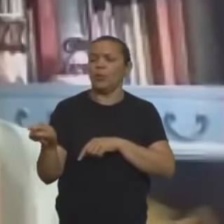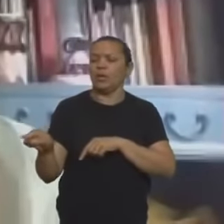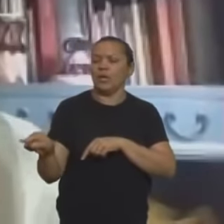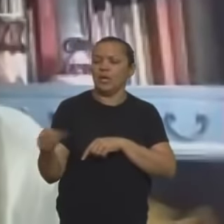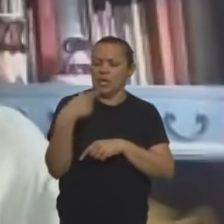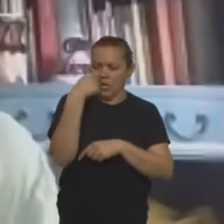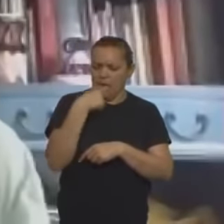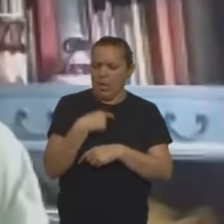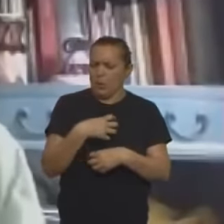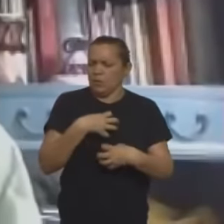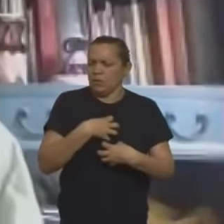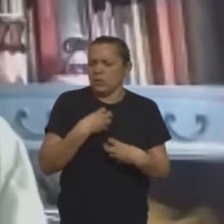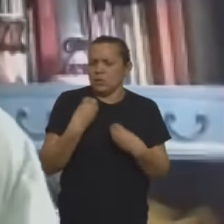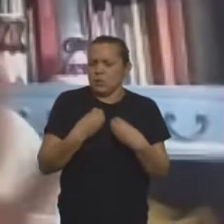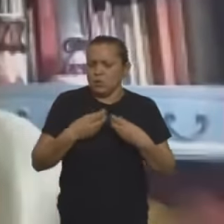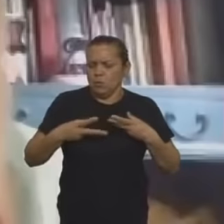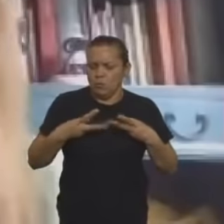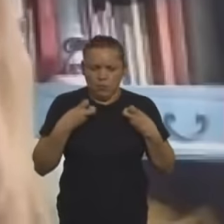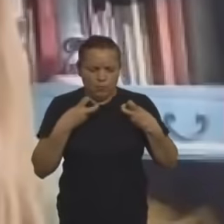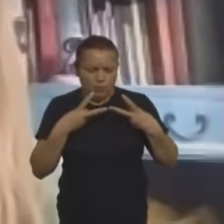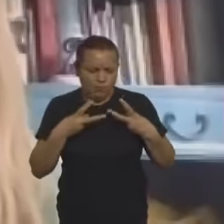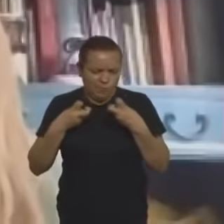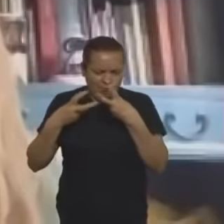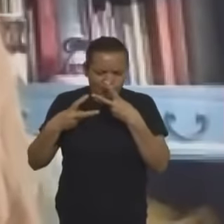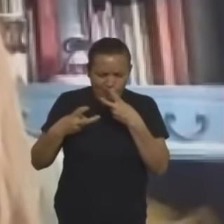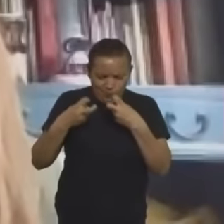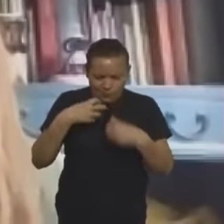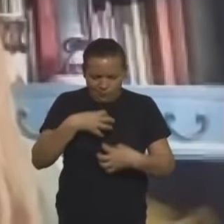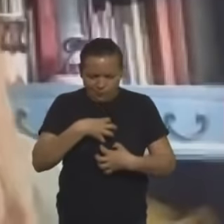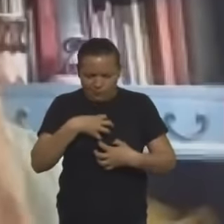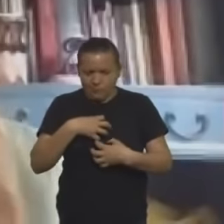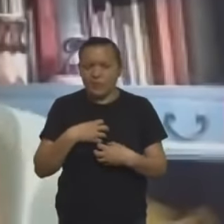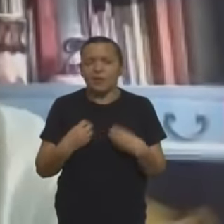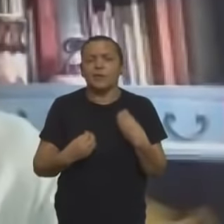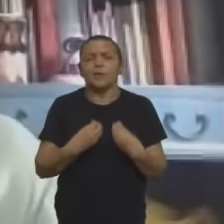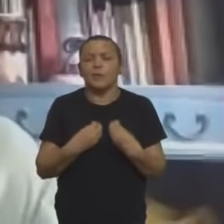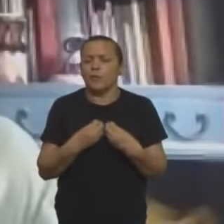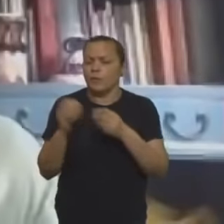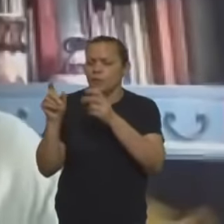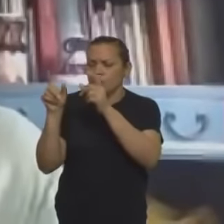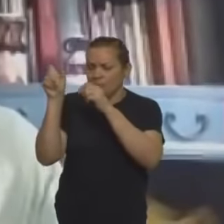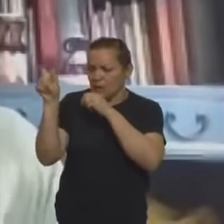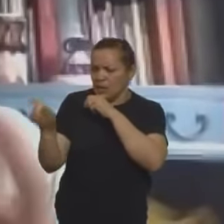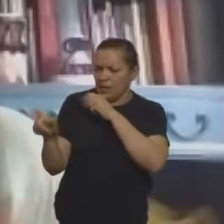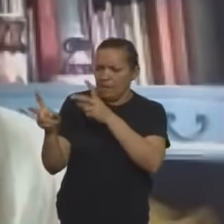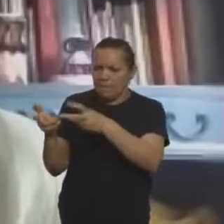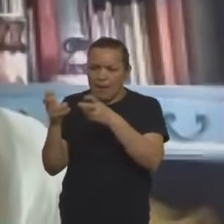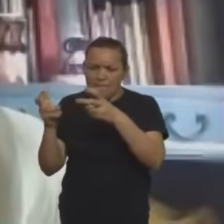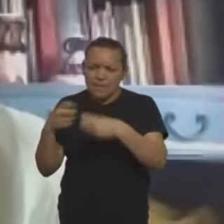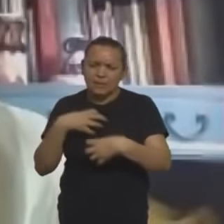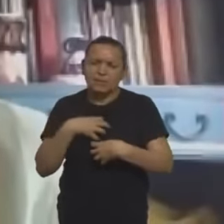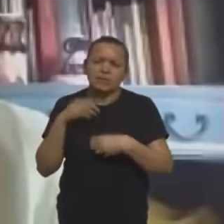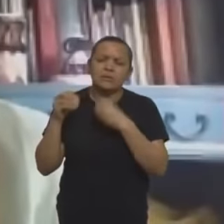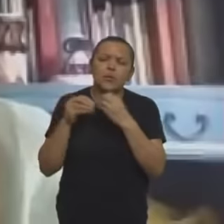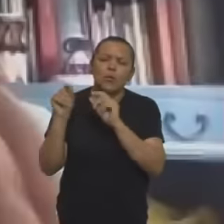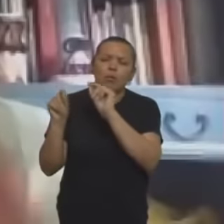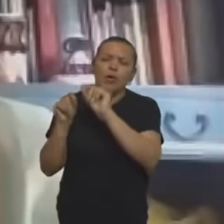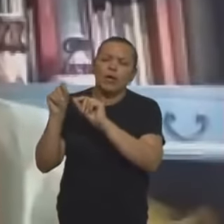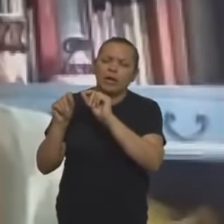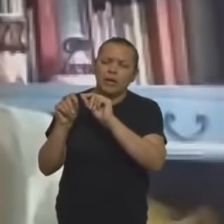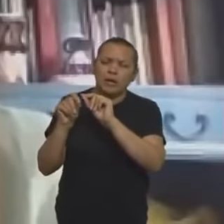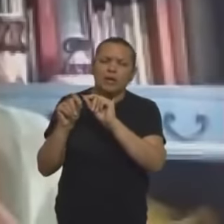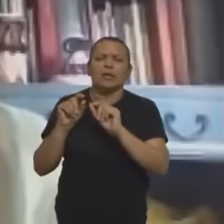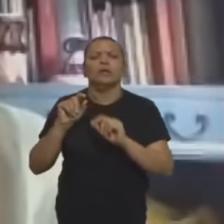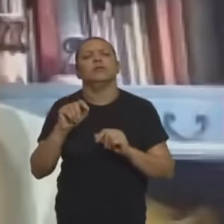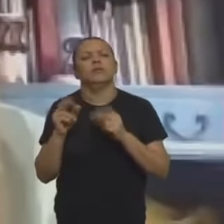sinto, como eu reconheço os meus sentimentos e como eu reconheço os sentimentos dos outros. E aí as aulas vão numa